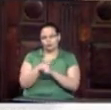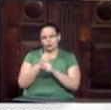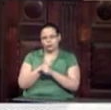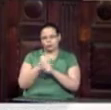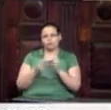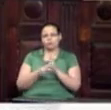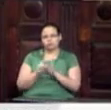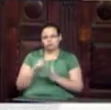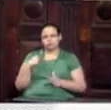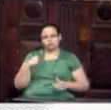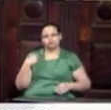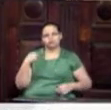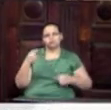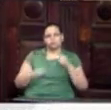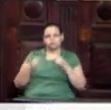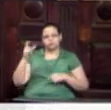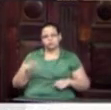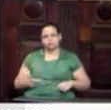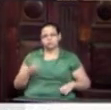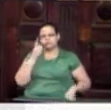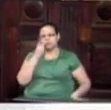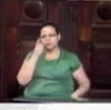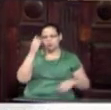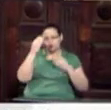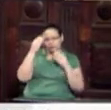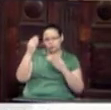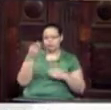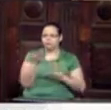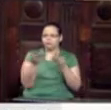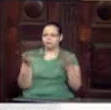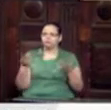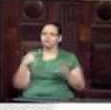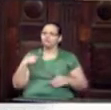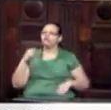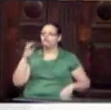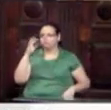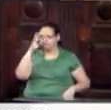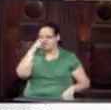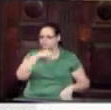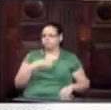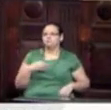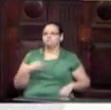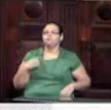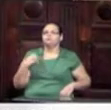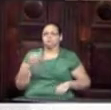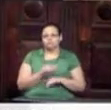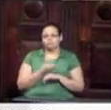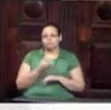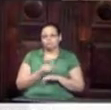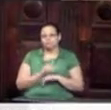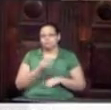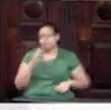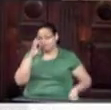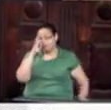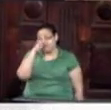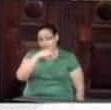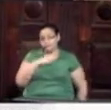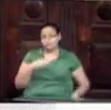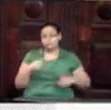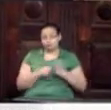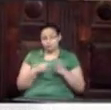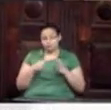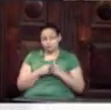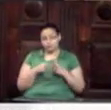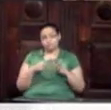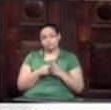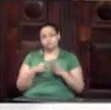de ser parlamentar. E eu agradeço a vocês por insistirem nessa luta, por estarem aqui e para que a gente possa seguir nessa